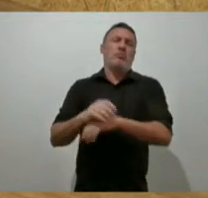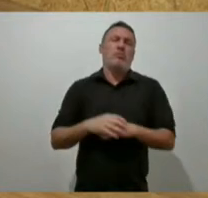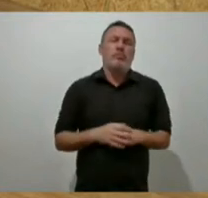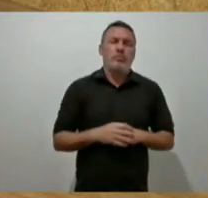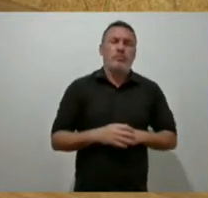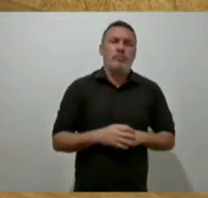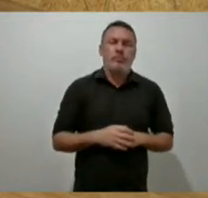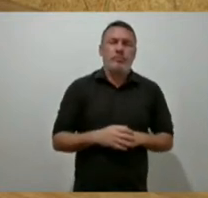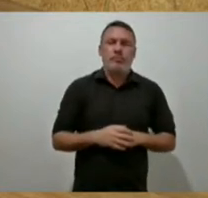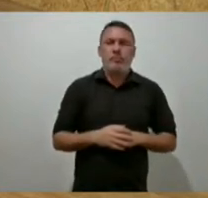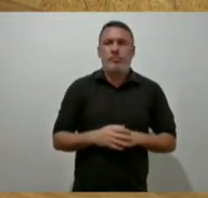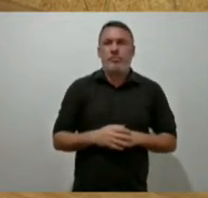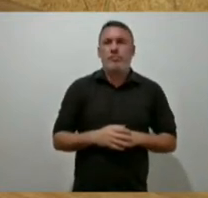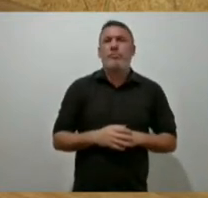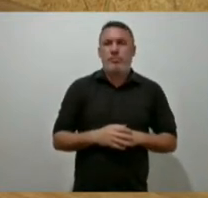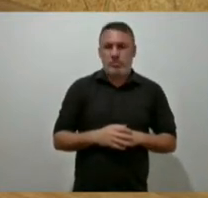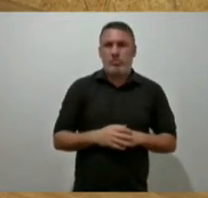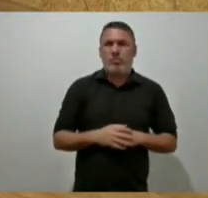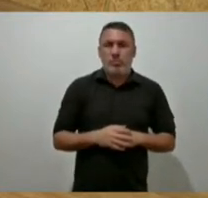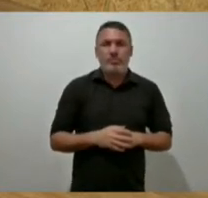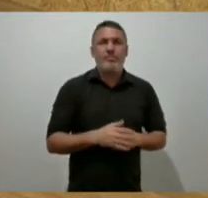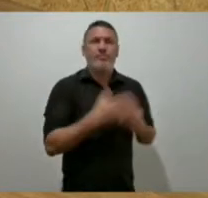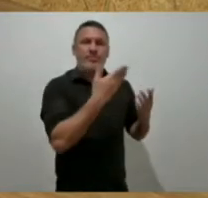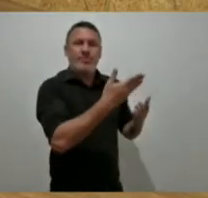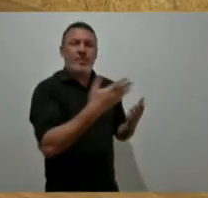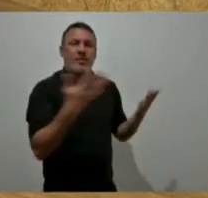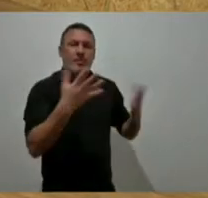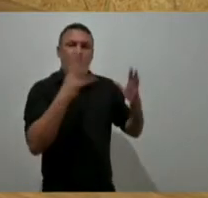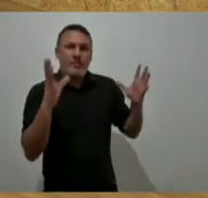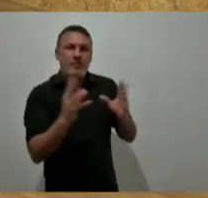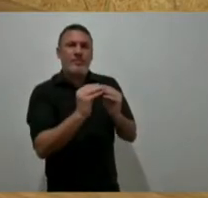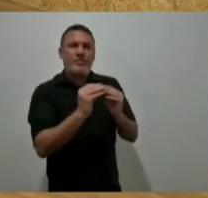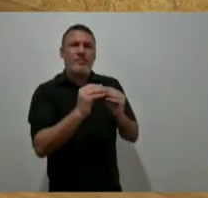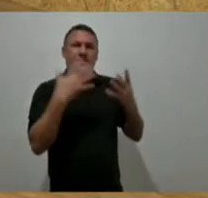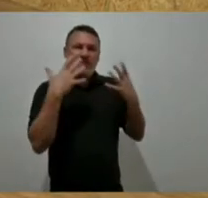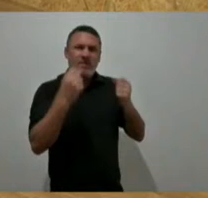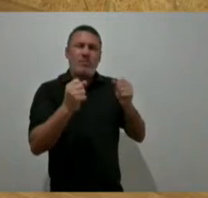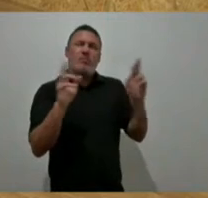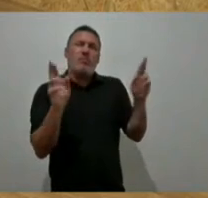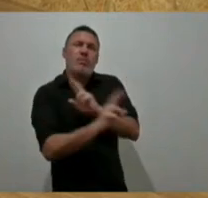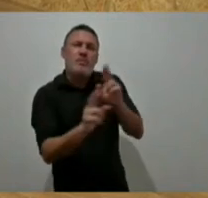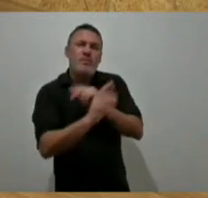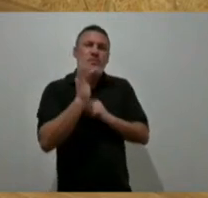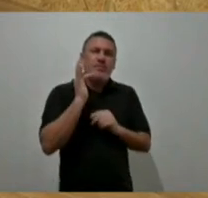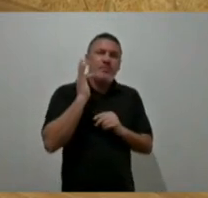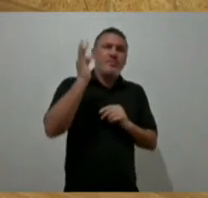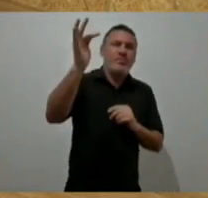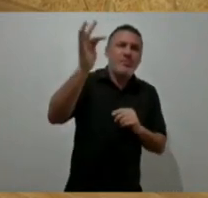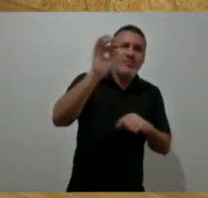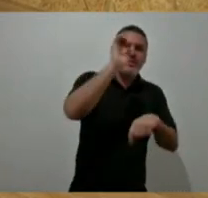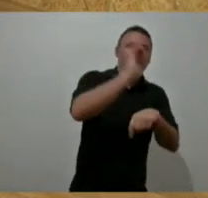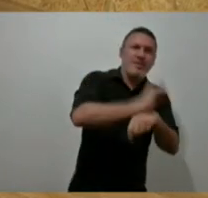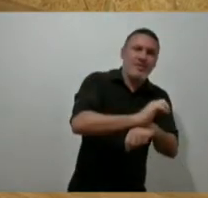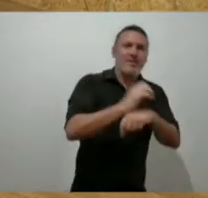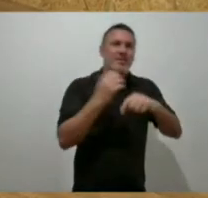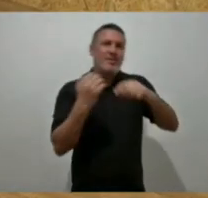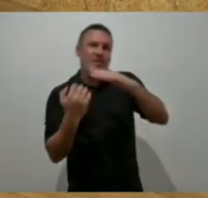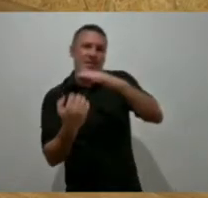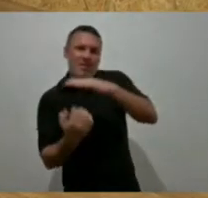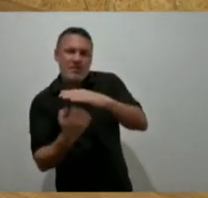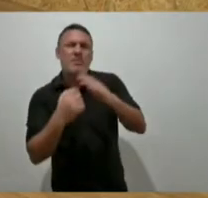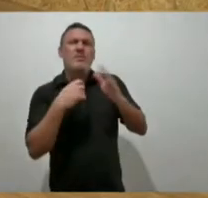Bacana, Sebastião. Antes de a gente falar do futuro e dessa relação Estado e empresas, queria voltar um pouco ao Instituto Terra